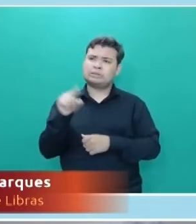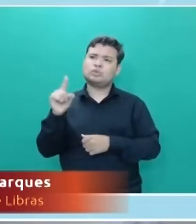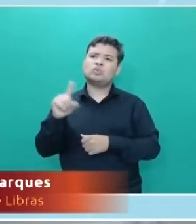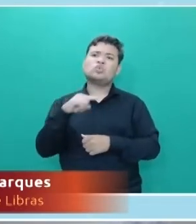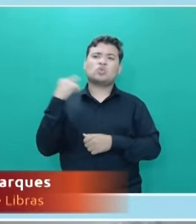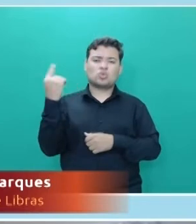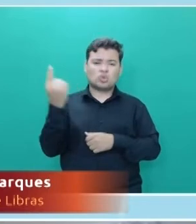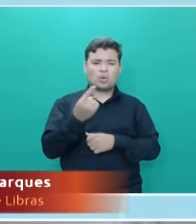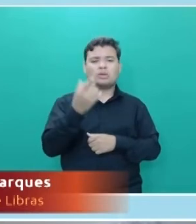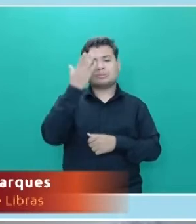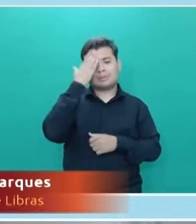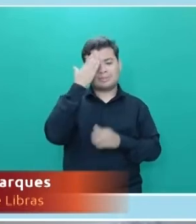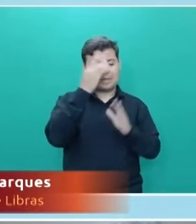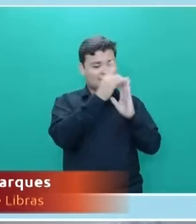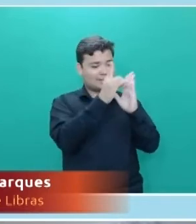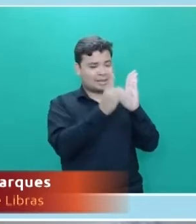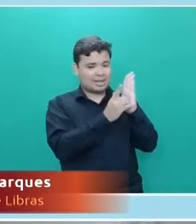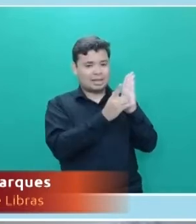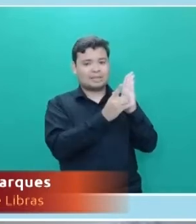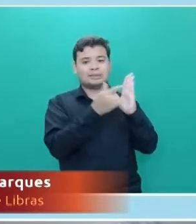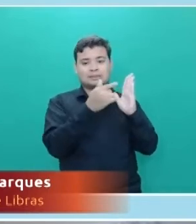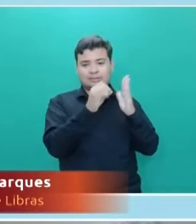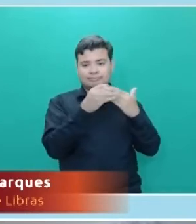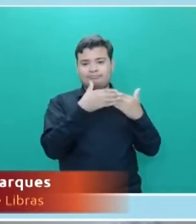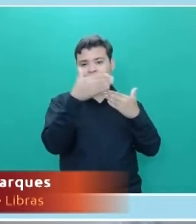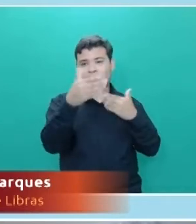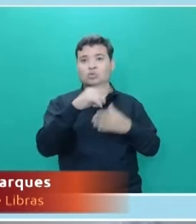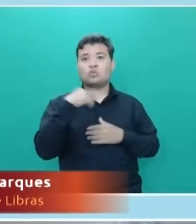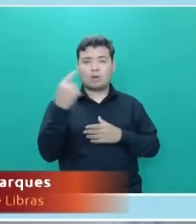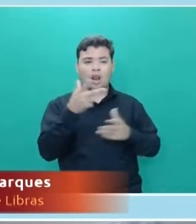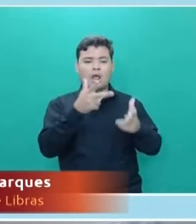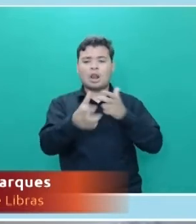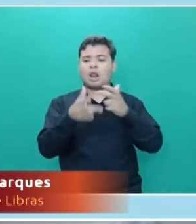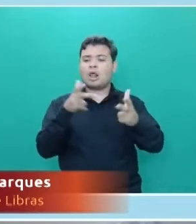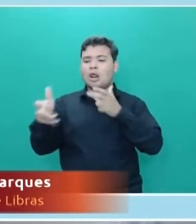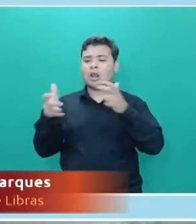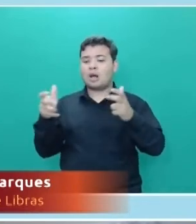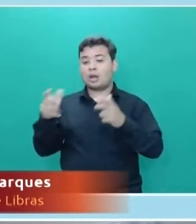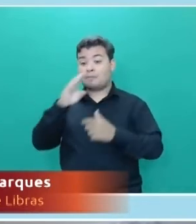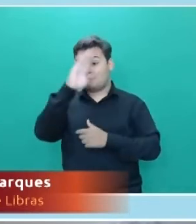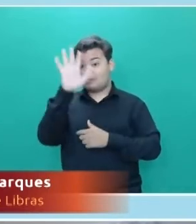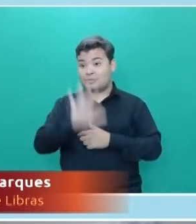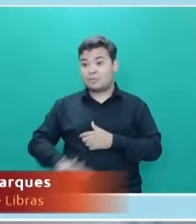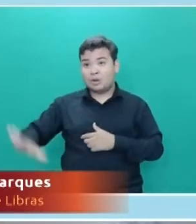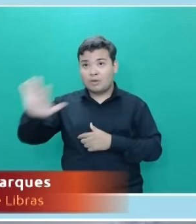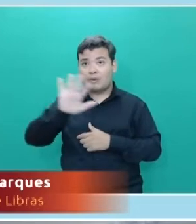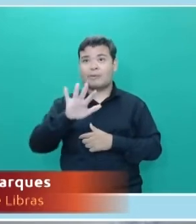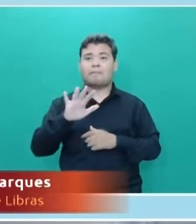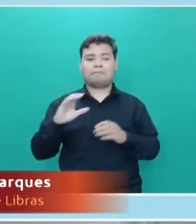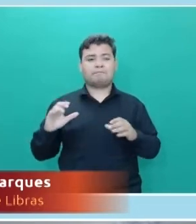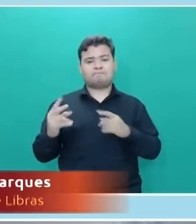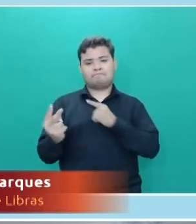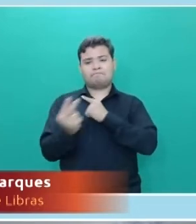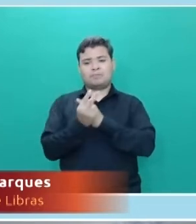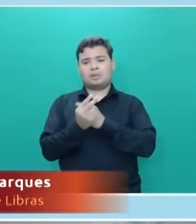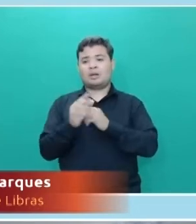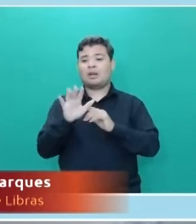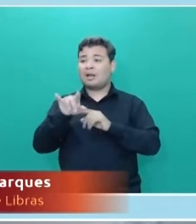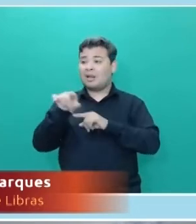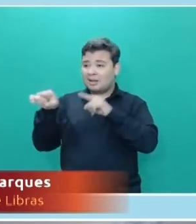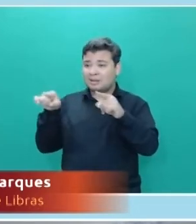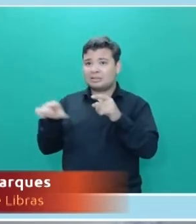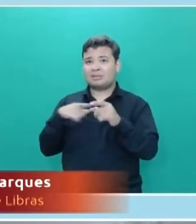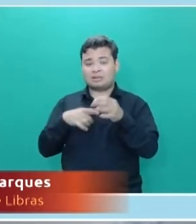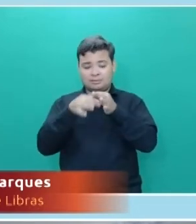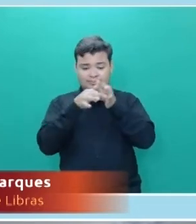década de 70, fomos vacinados, teoricamente nós estamos protegidos, mas aqueles pacientes que zeraram o sistema imunológico para um transplante de